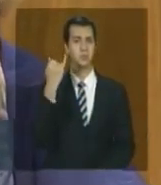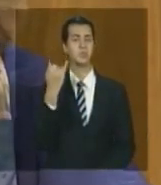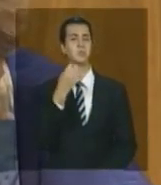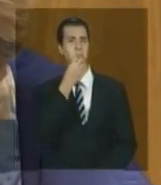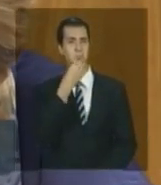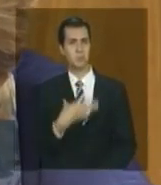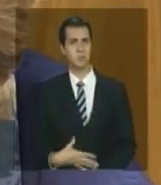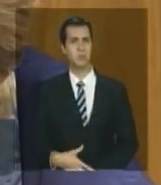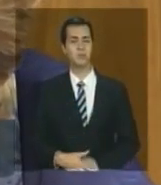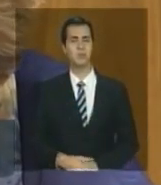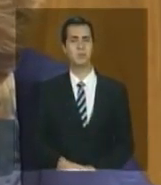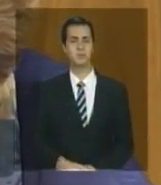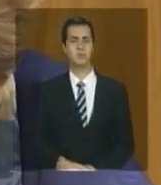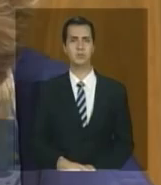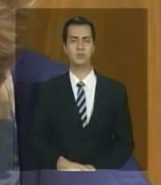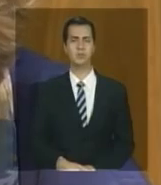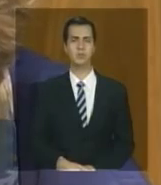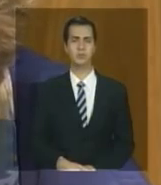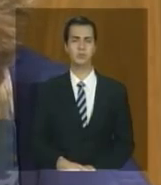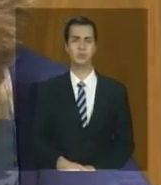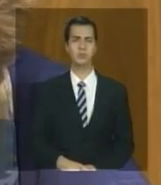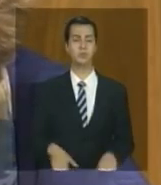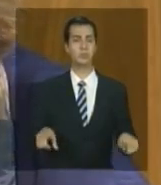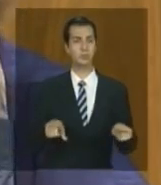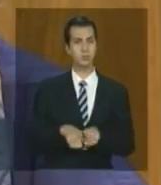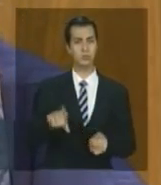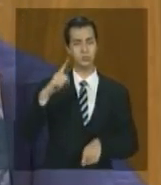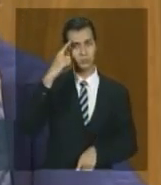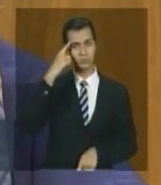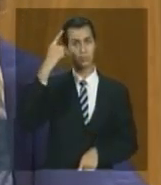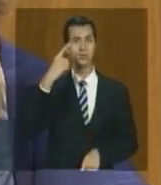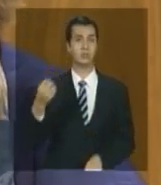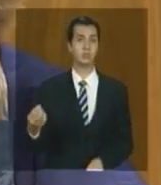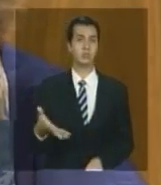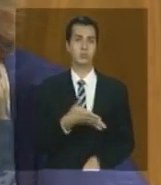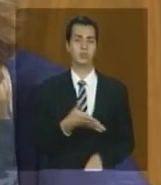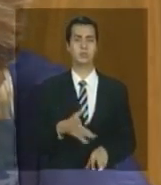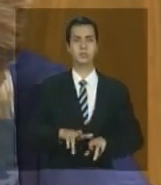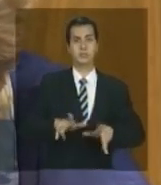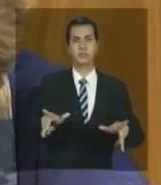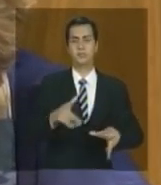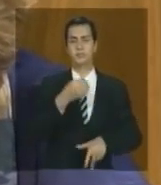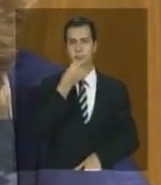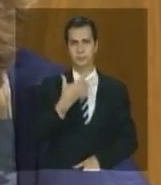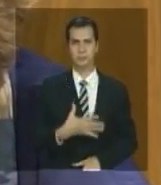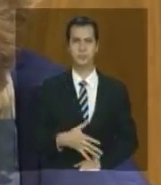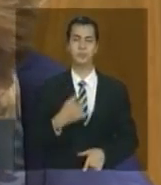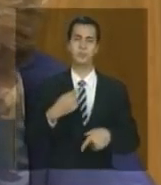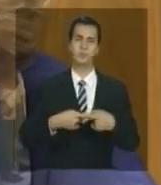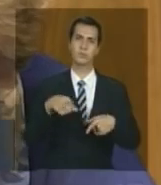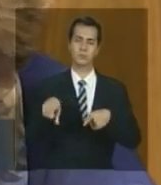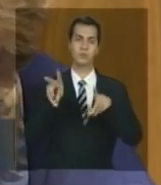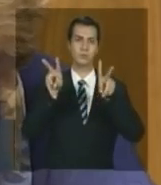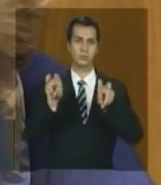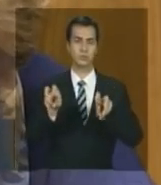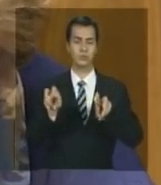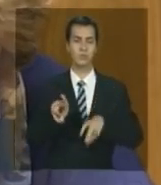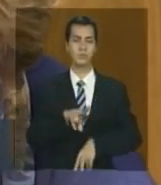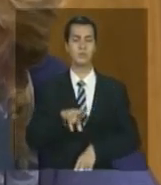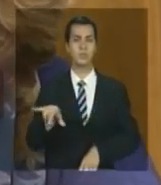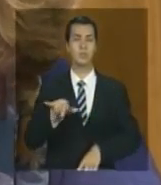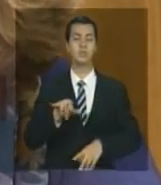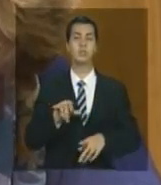e inovadora essa ideia, de maneira que o tema, nós deveremos